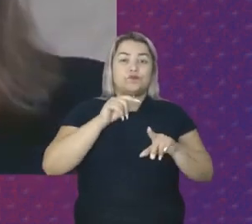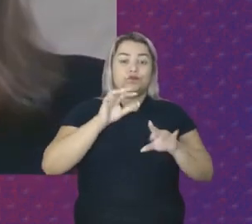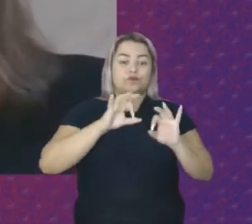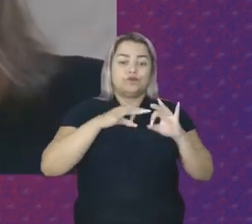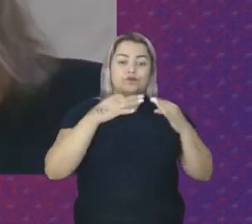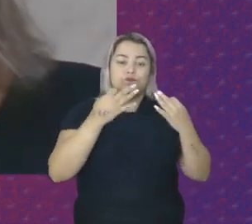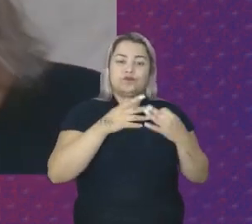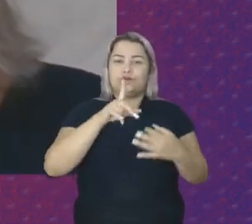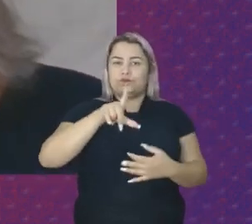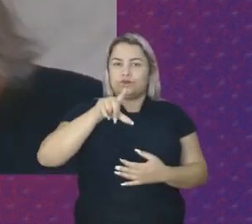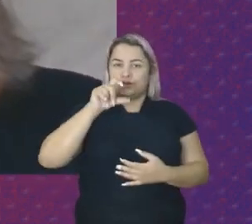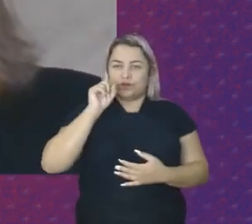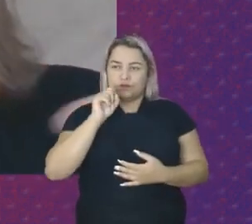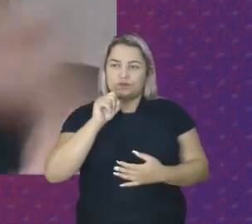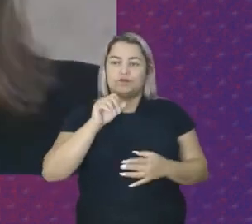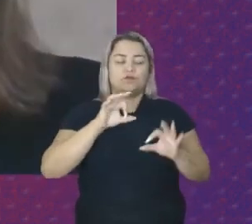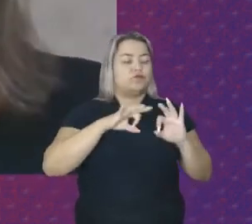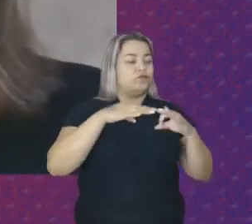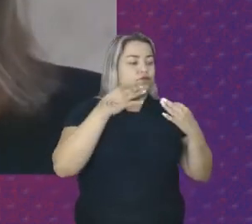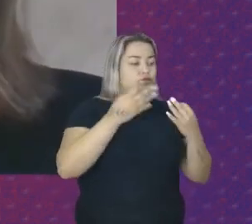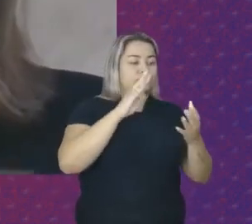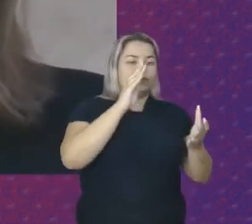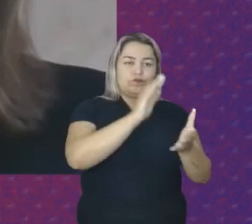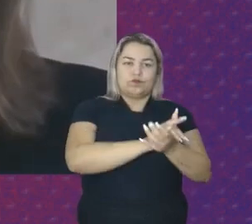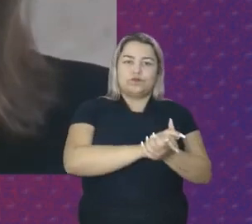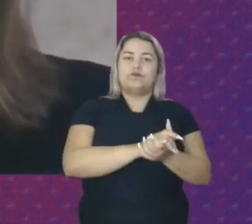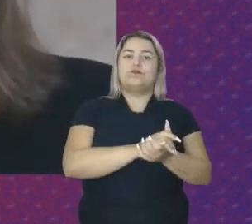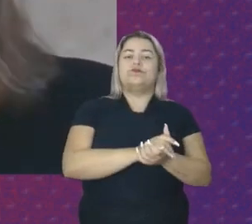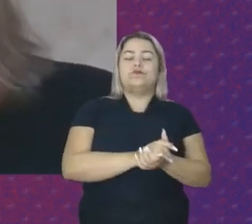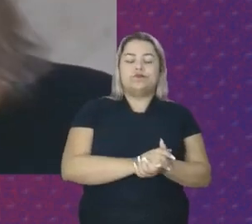de lésbicas, famílias de casais de gays com